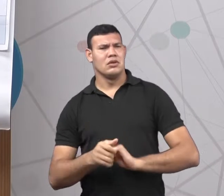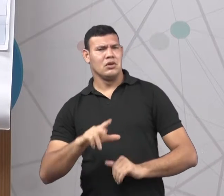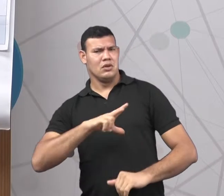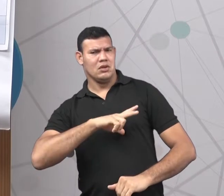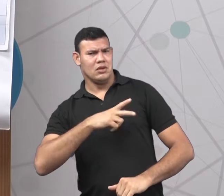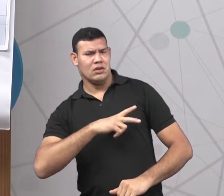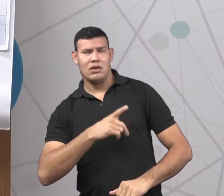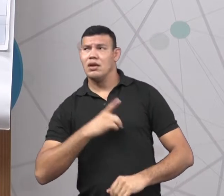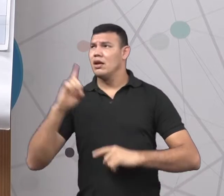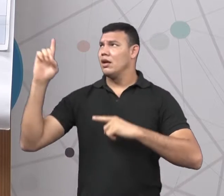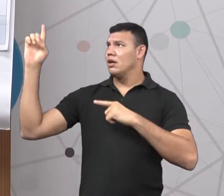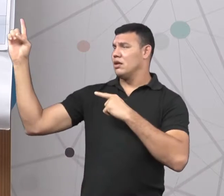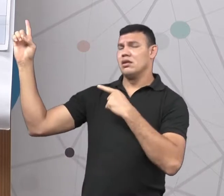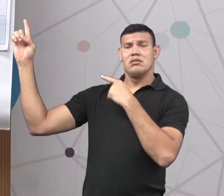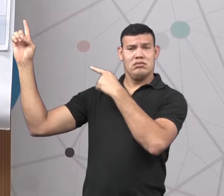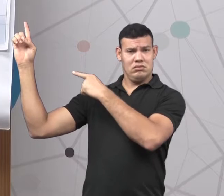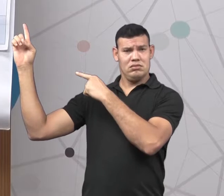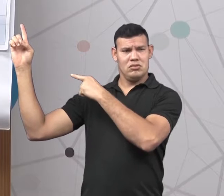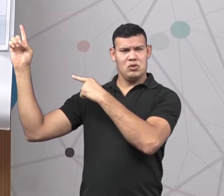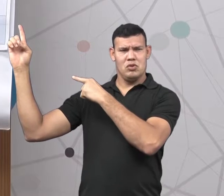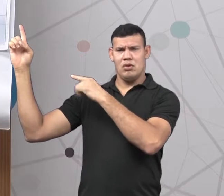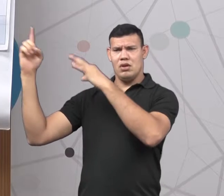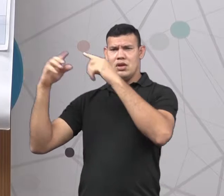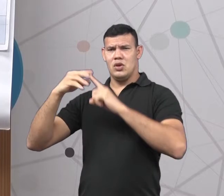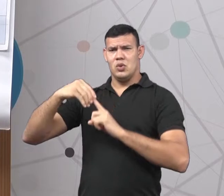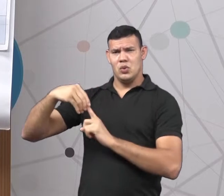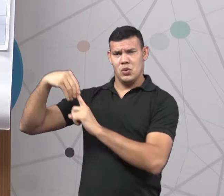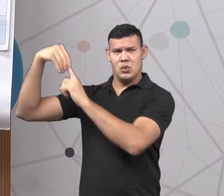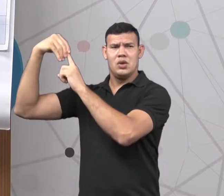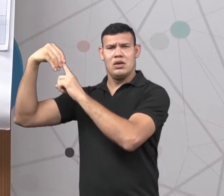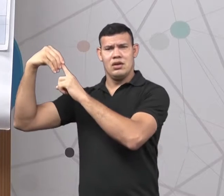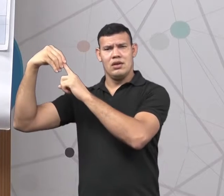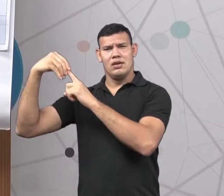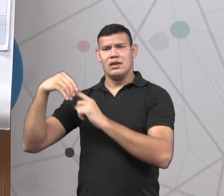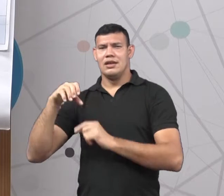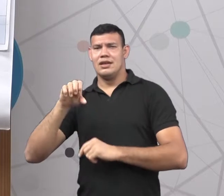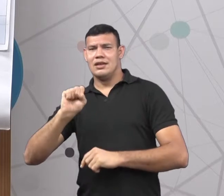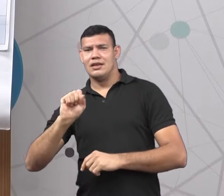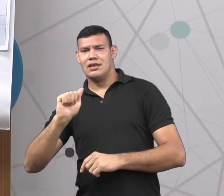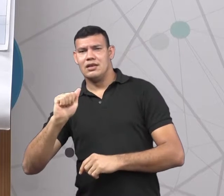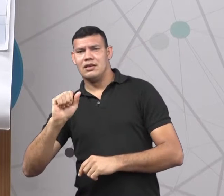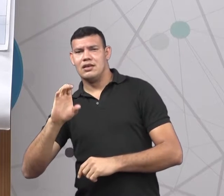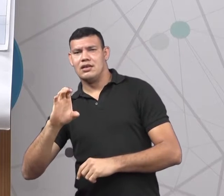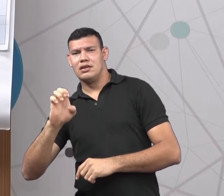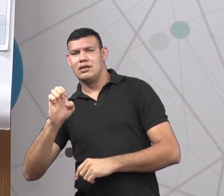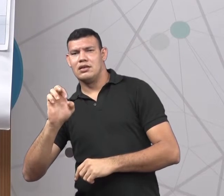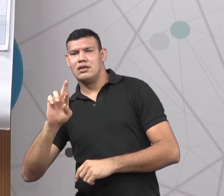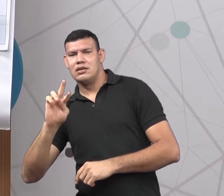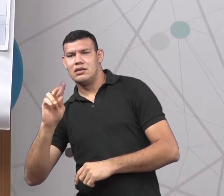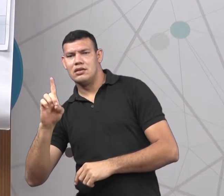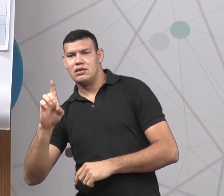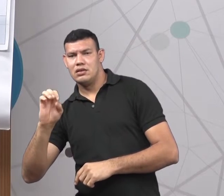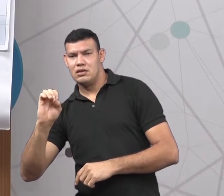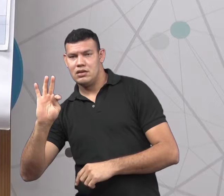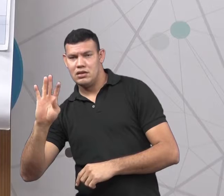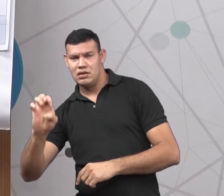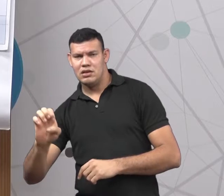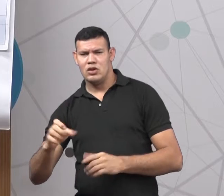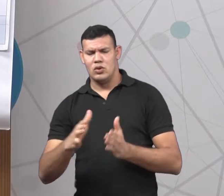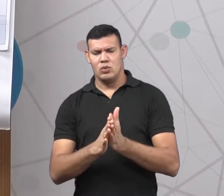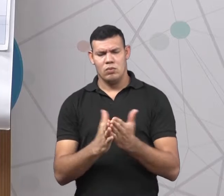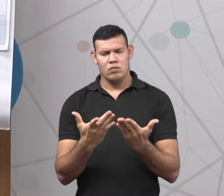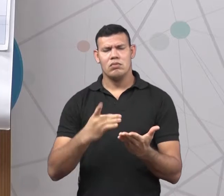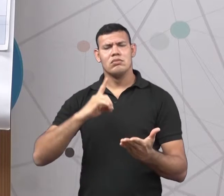eles tinham apenas uma divindade, tinham uns sacerdotes e um livro a ser seguido. Coisas